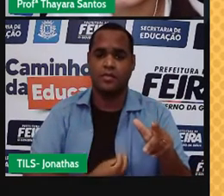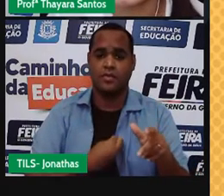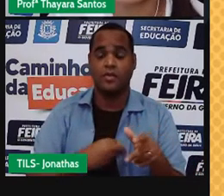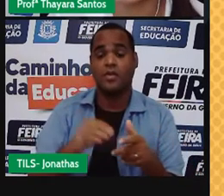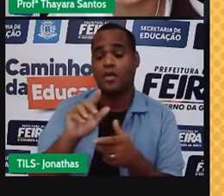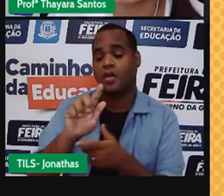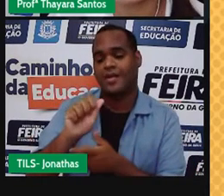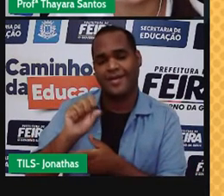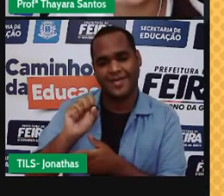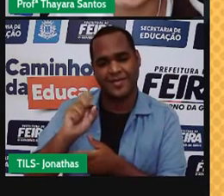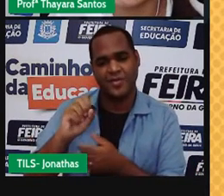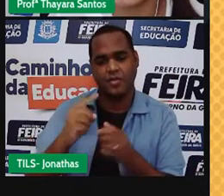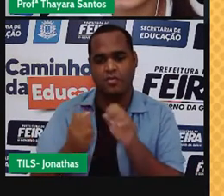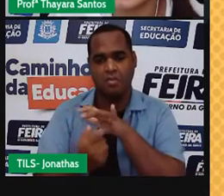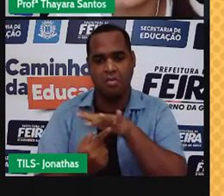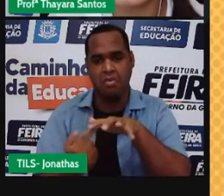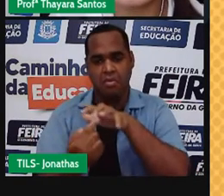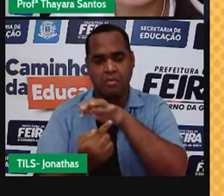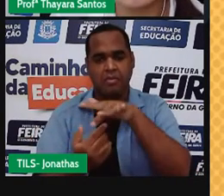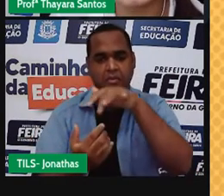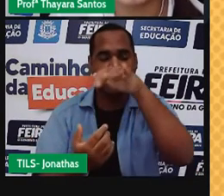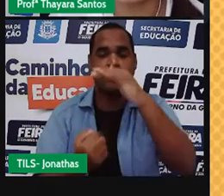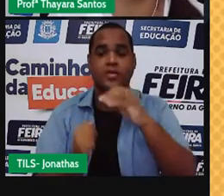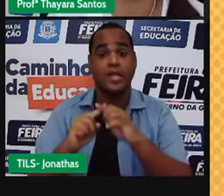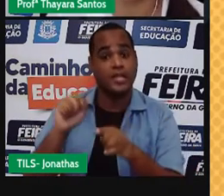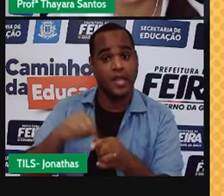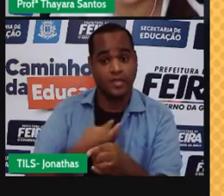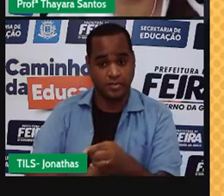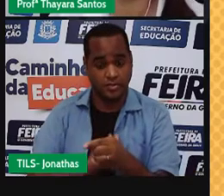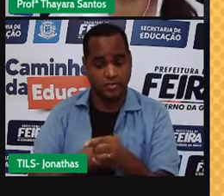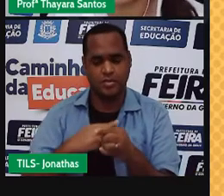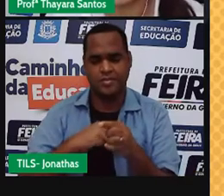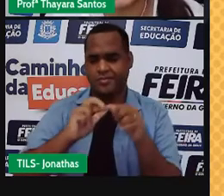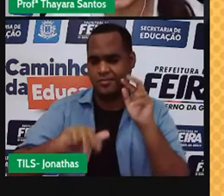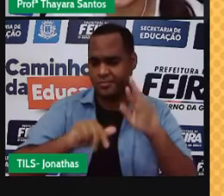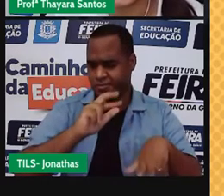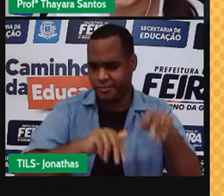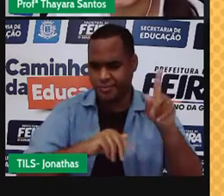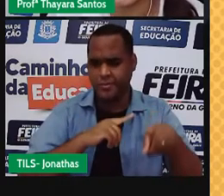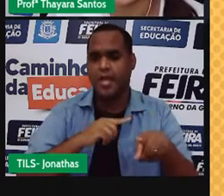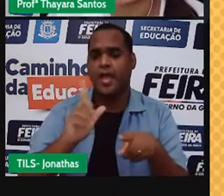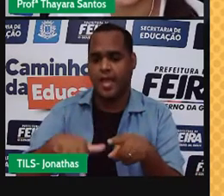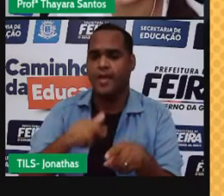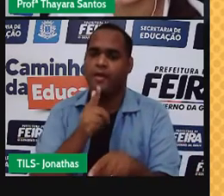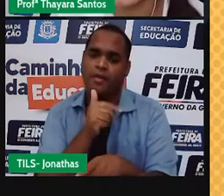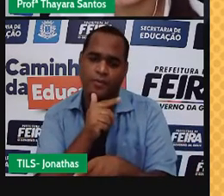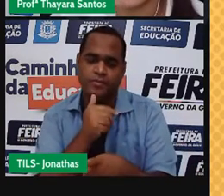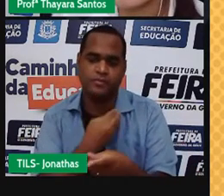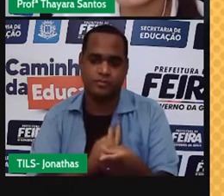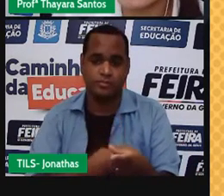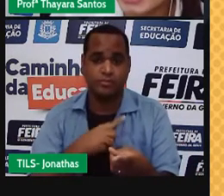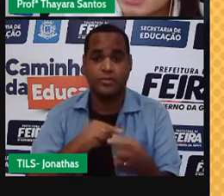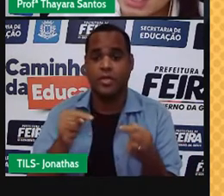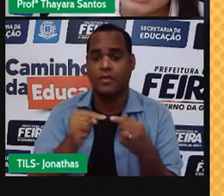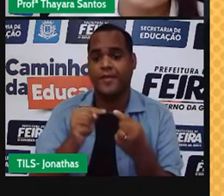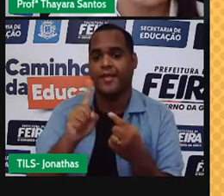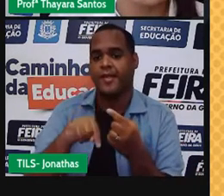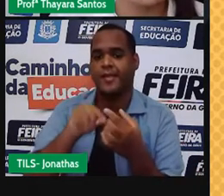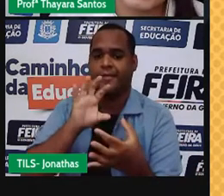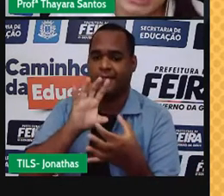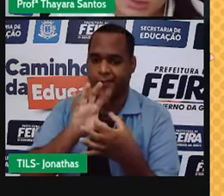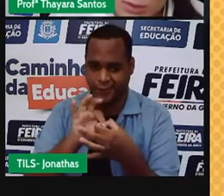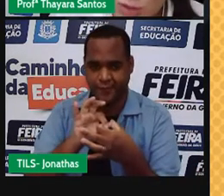gasoso essa matéria vai ter forma também variável assim como no estado líquido então só quem tem forma fixa